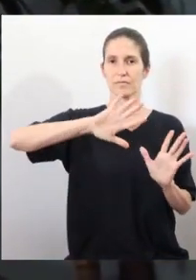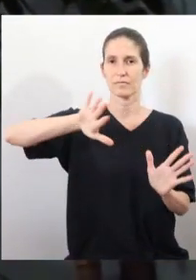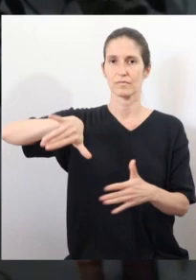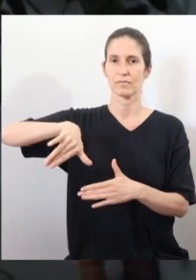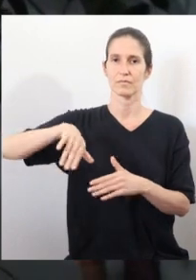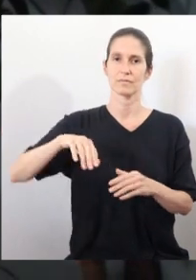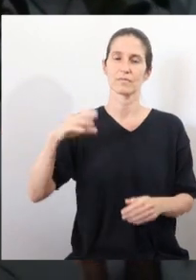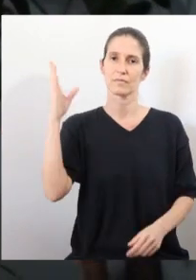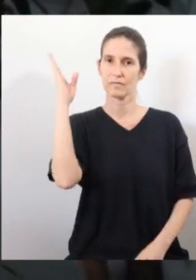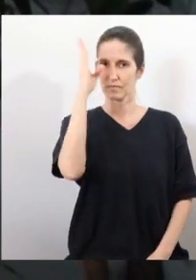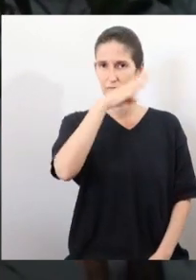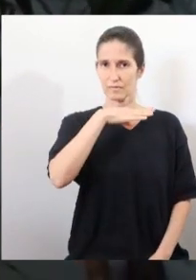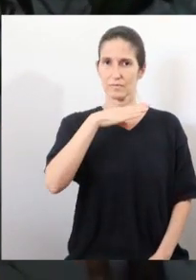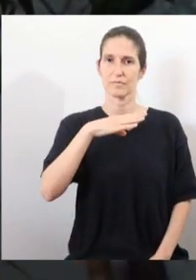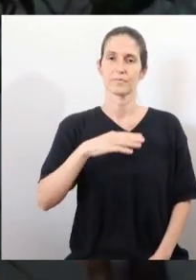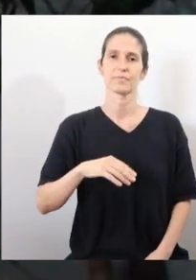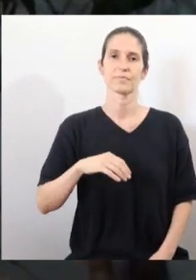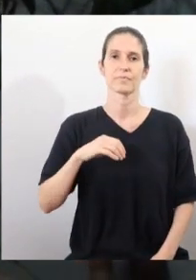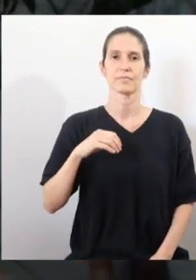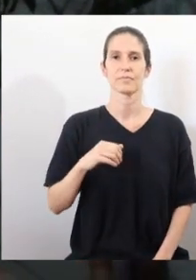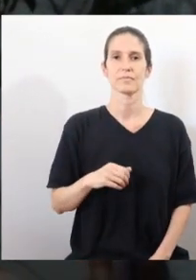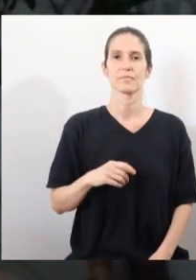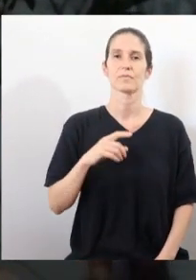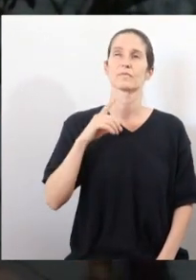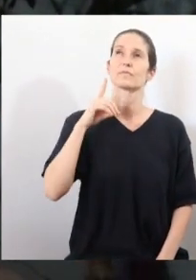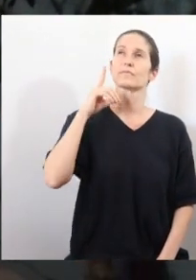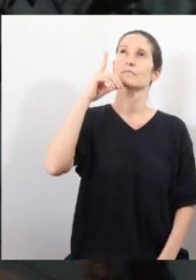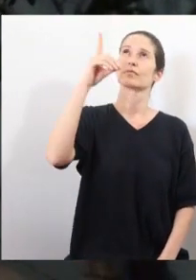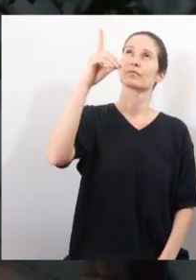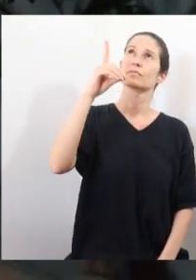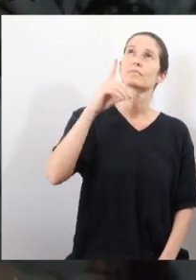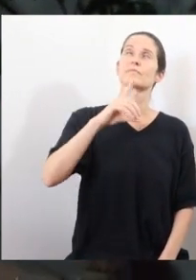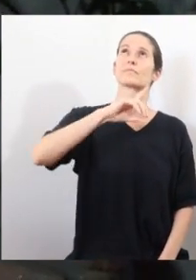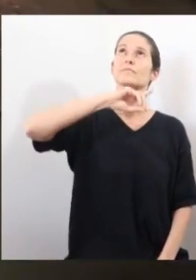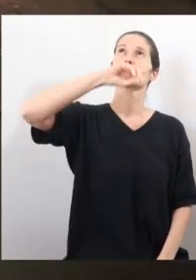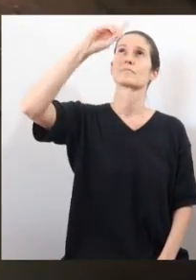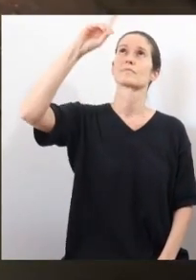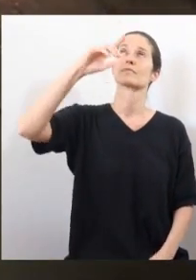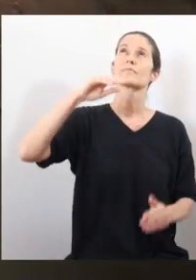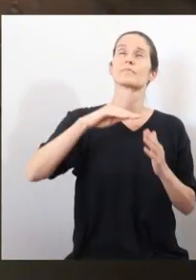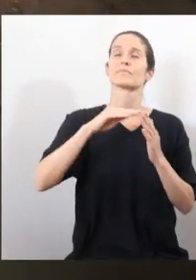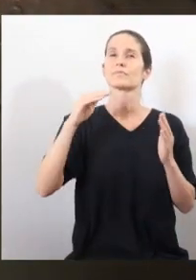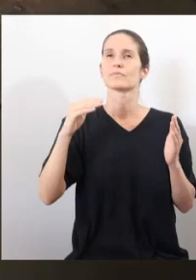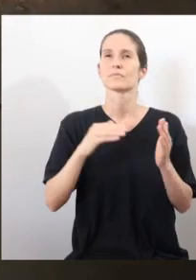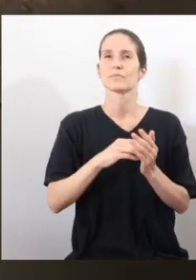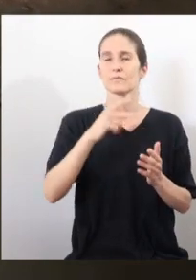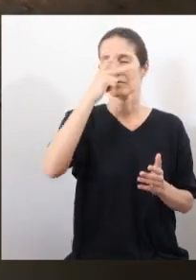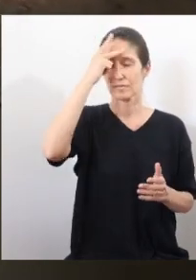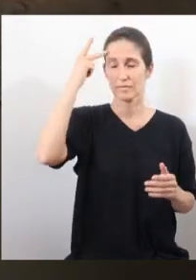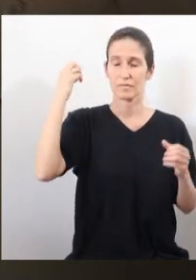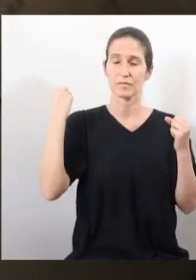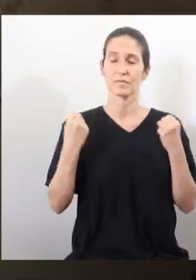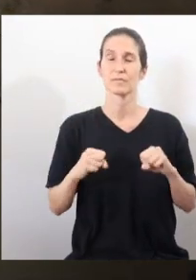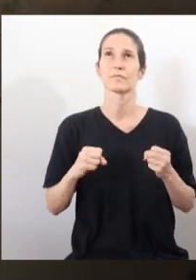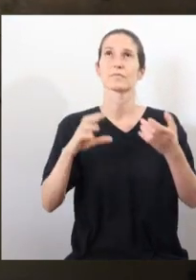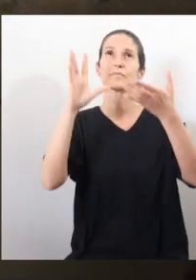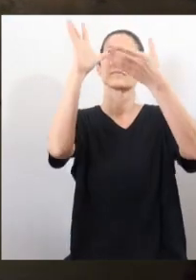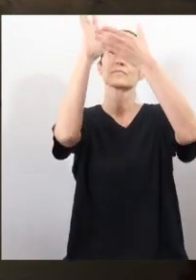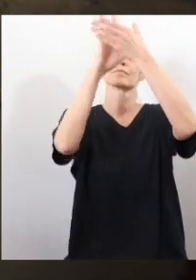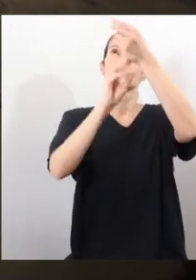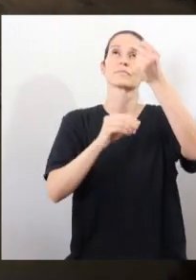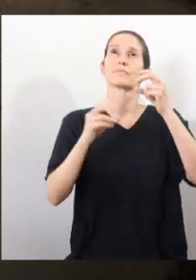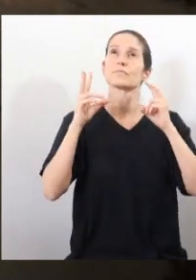tentações, mas livra-nos de todo mal. Porque Tu és tudo que a gente